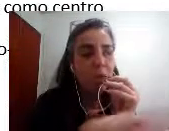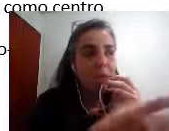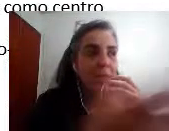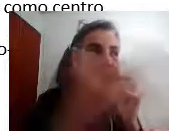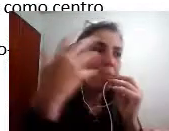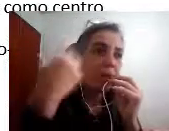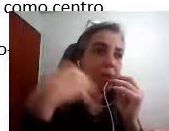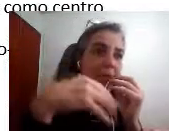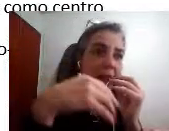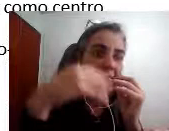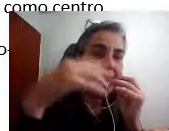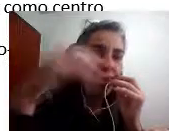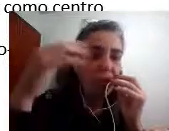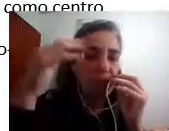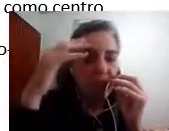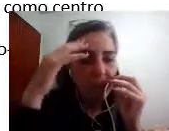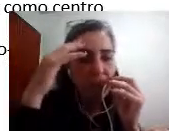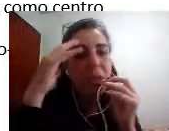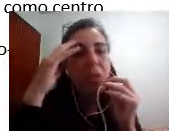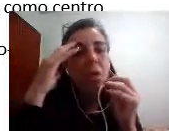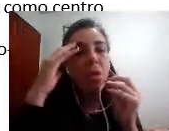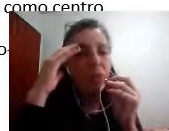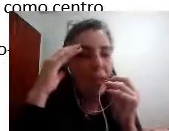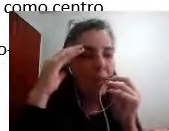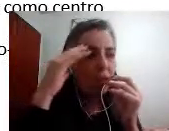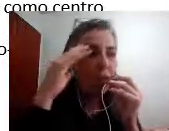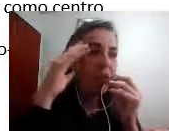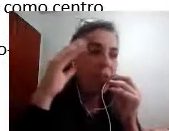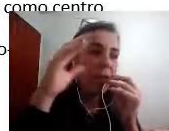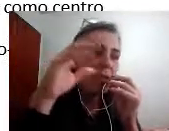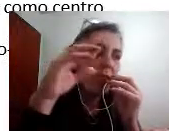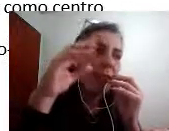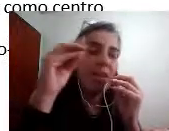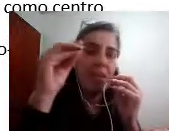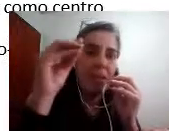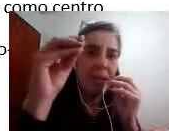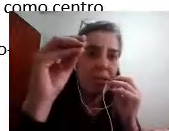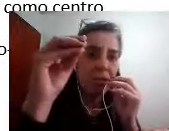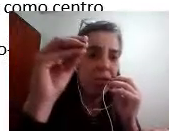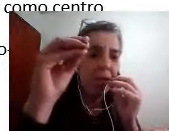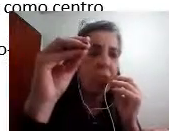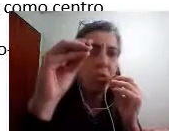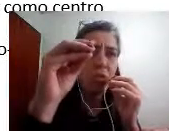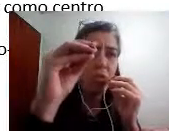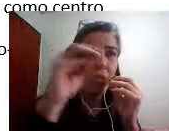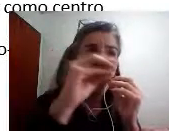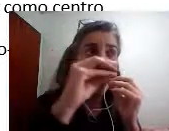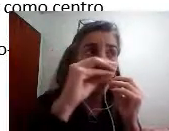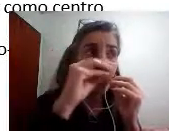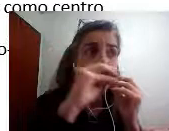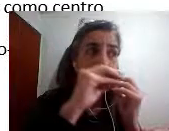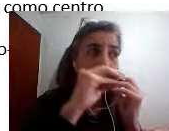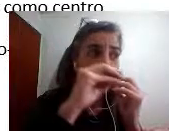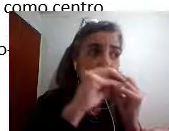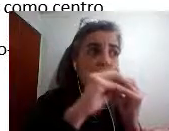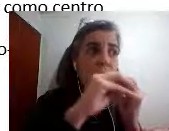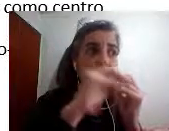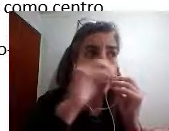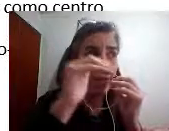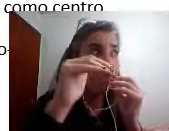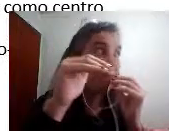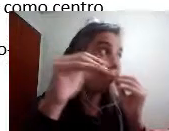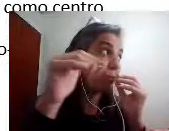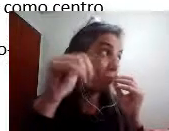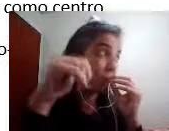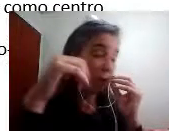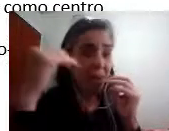individualismo. Trazendo para a nossa realidade hoje em dia, ok, nós temos que respeitar todos os seres humanos enquanto indivíduos,